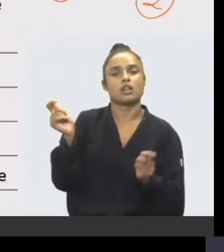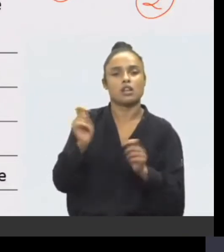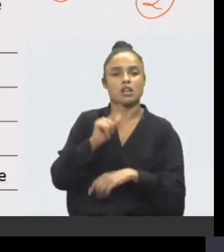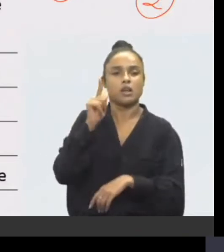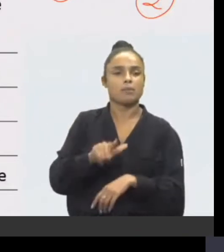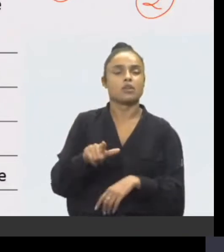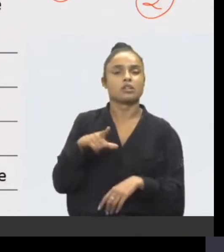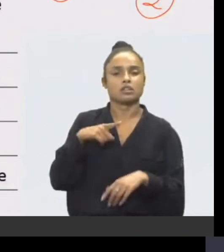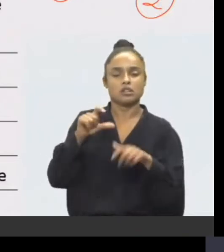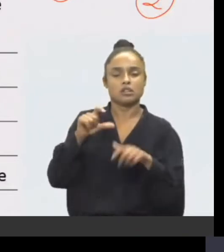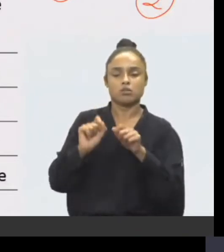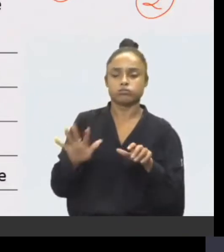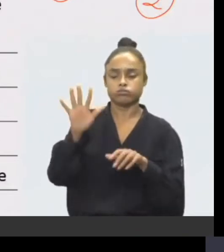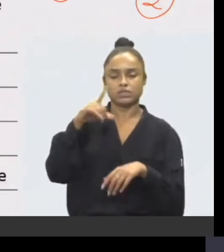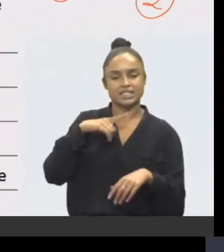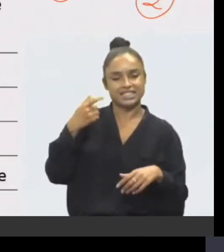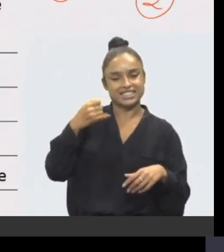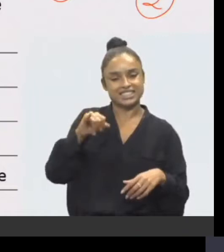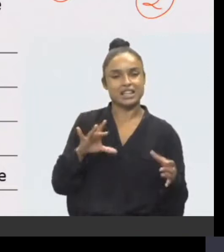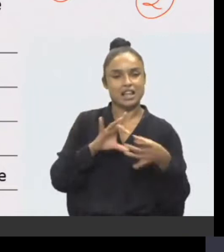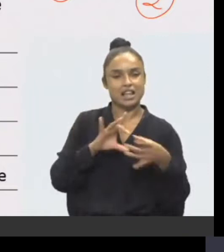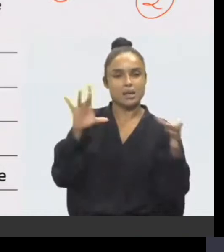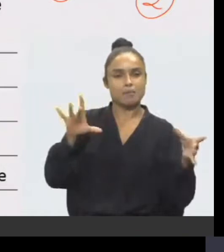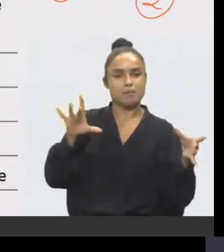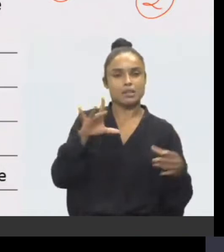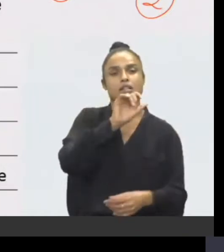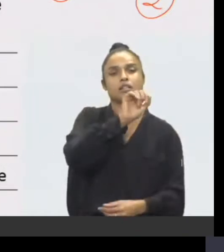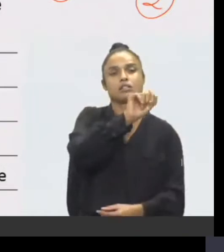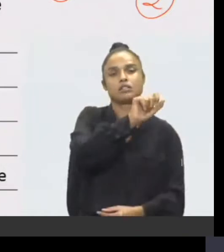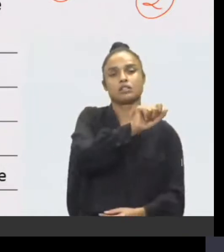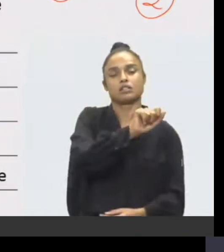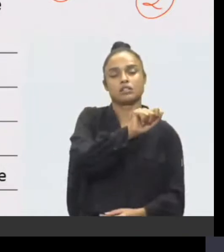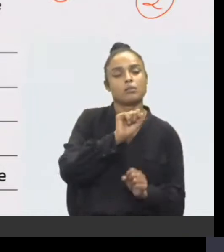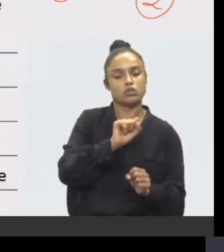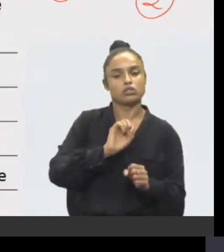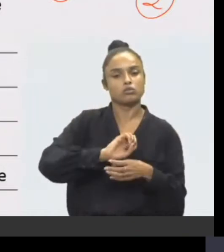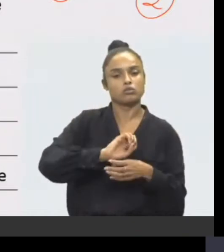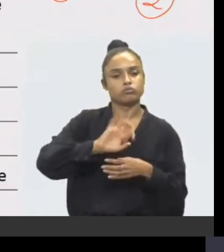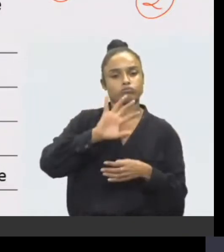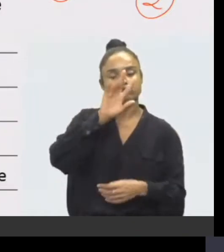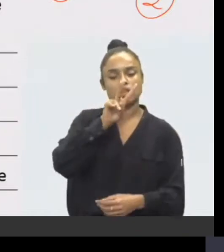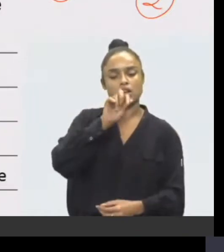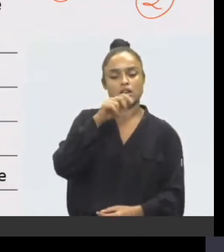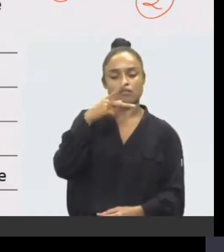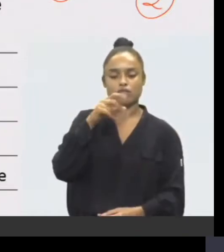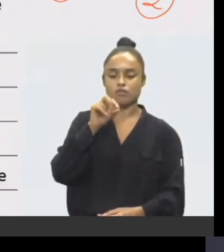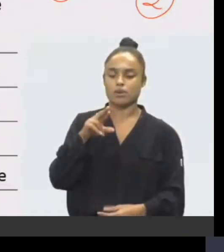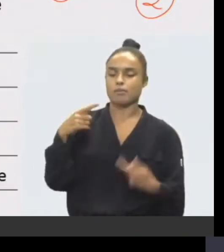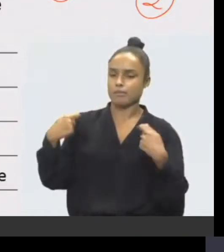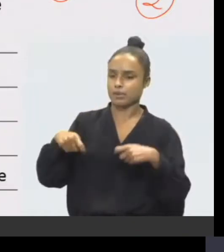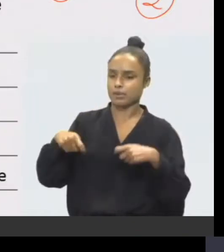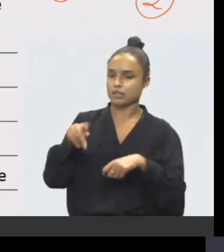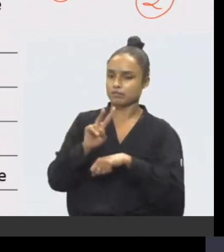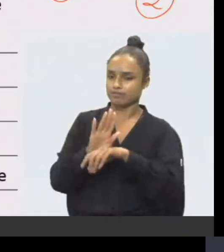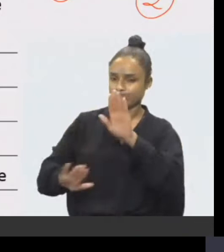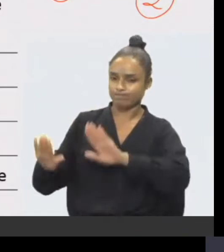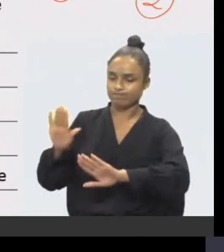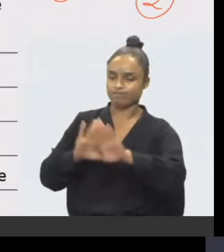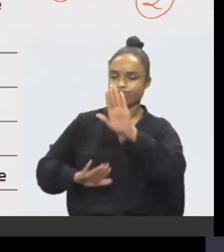uma grande quantidade de vapor, e esse vapor ele pode ser tóxico, então a gente tem que tomar um cuidado no preparo